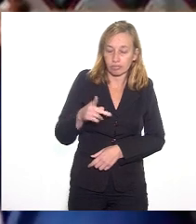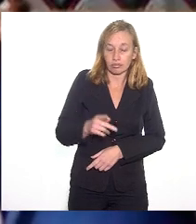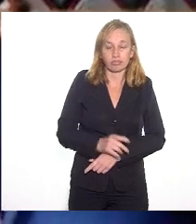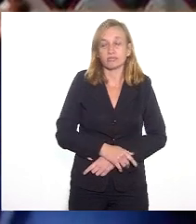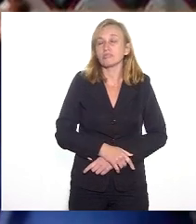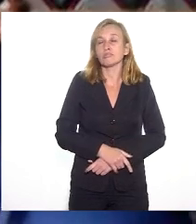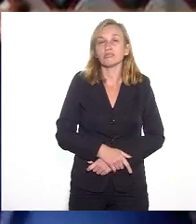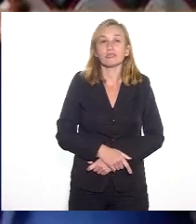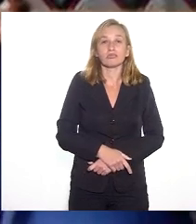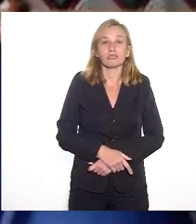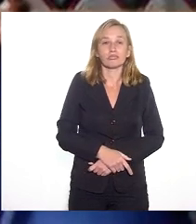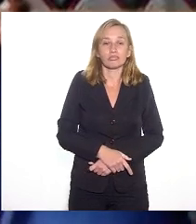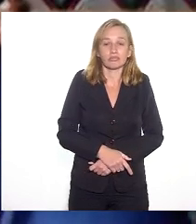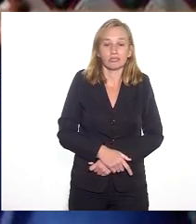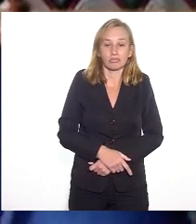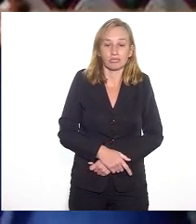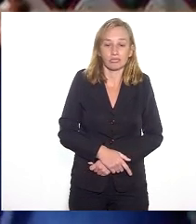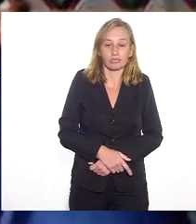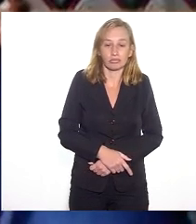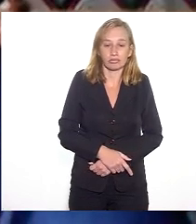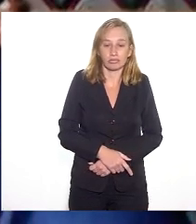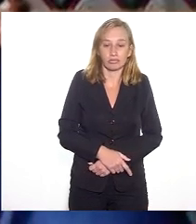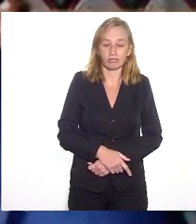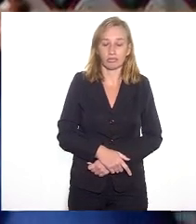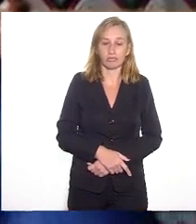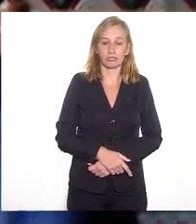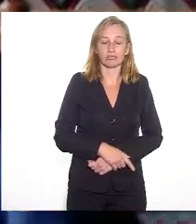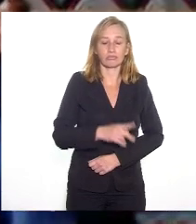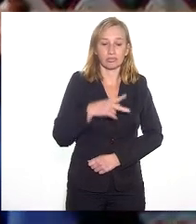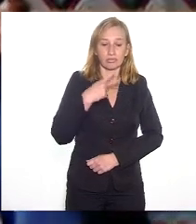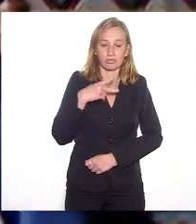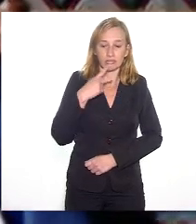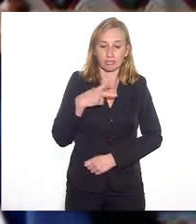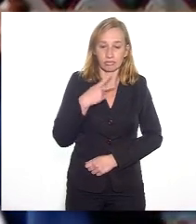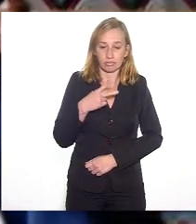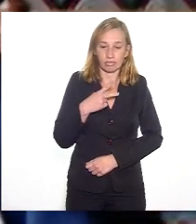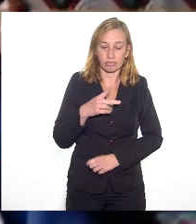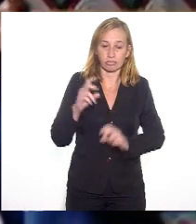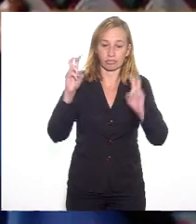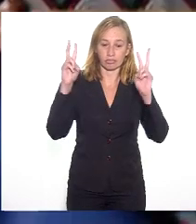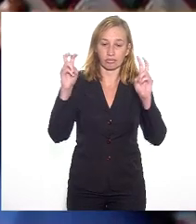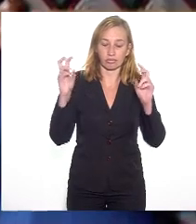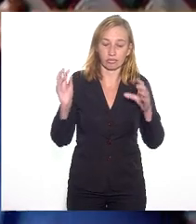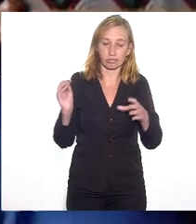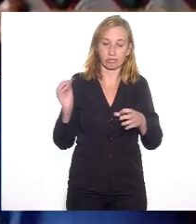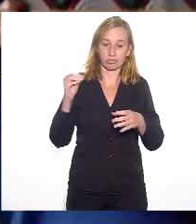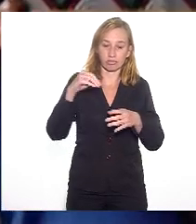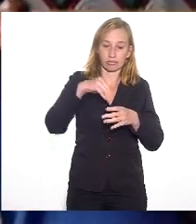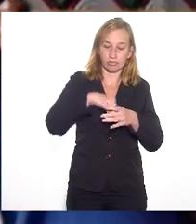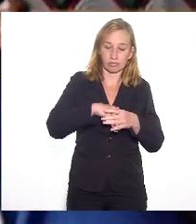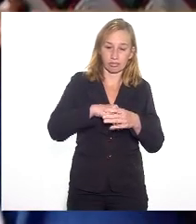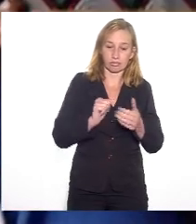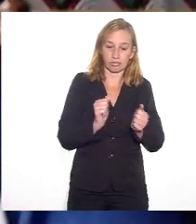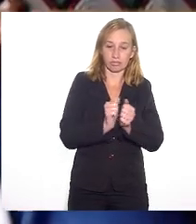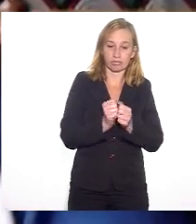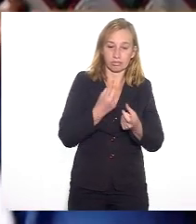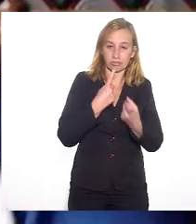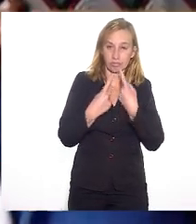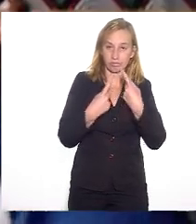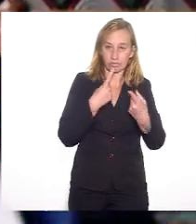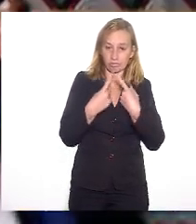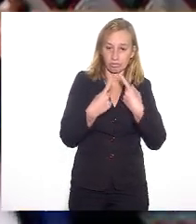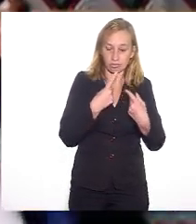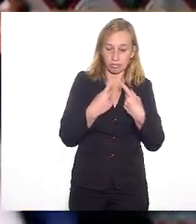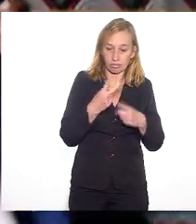nós, quando a gente traz elementos, né, para agregar o debate, refinar o debate,